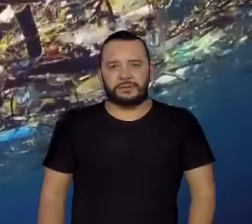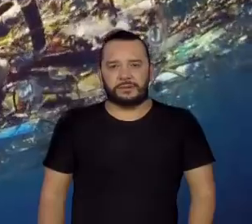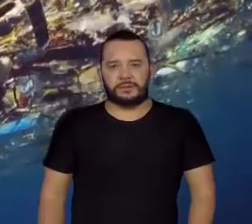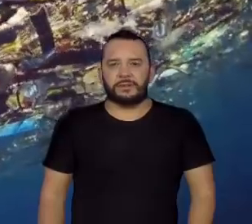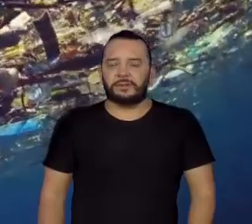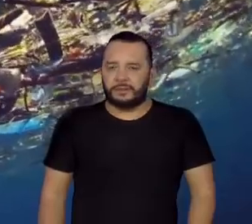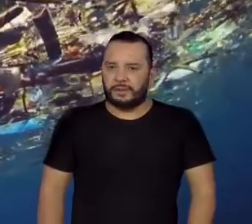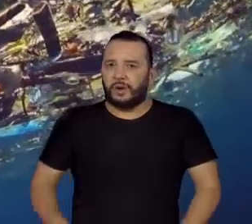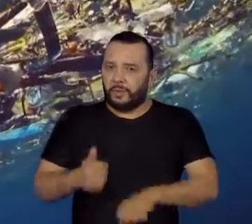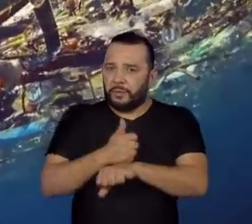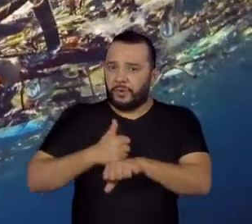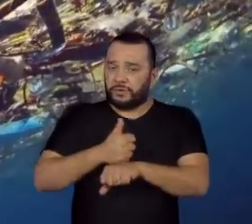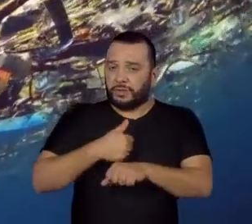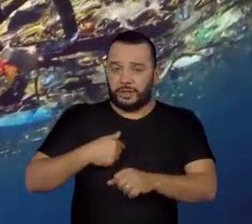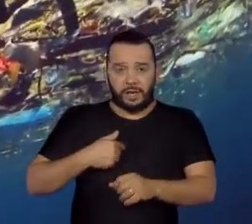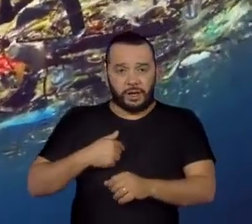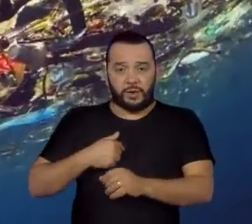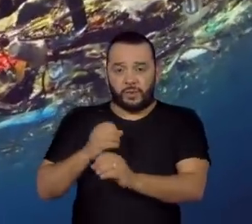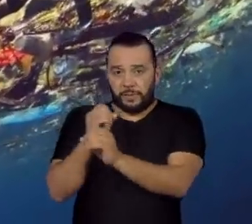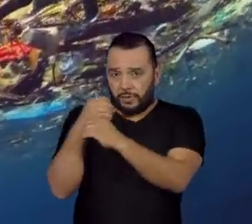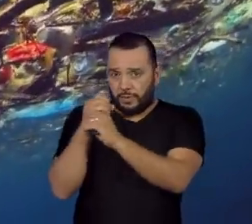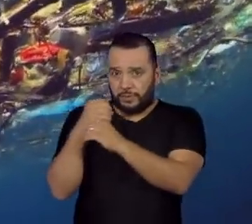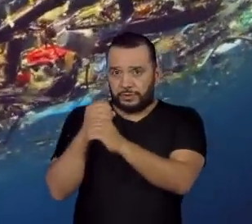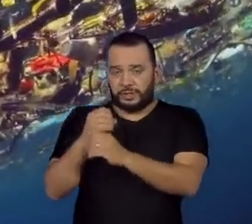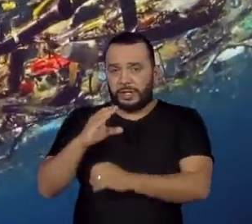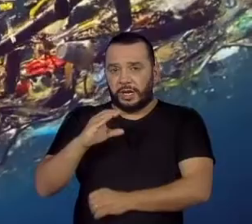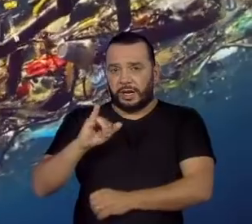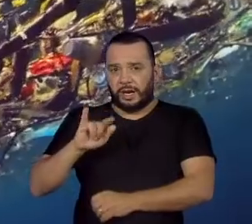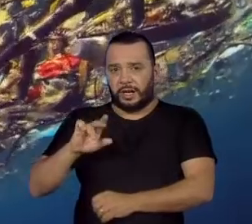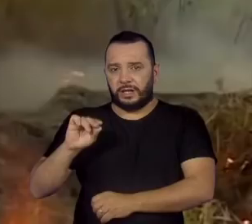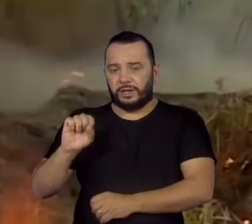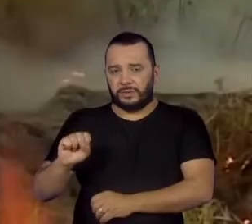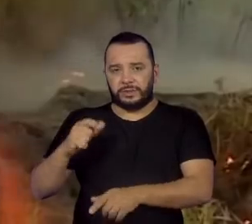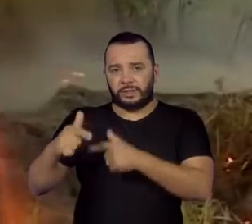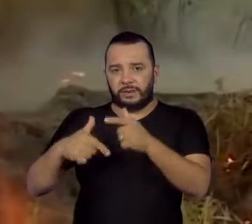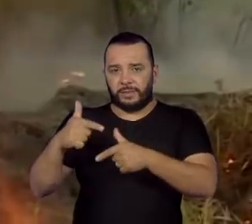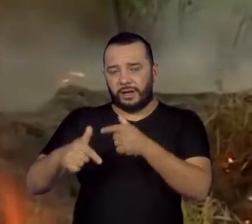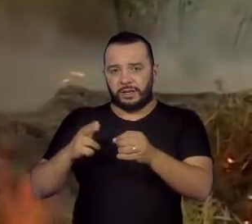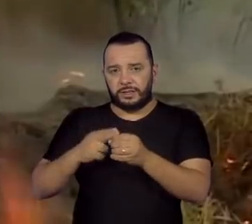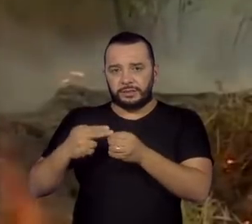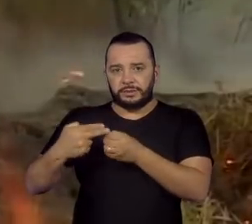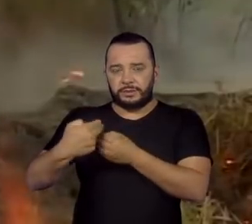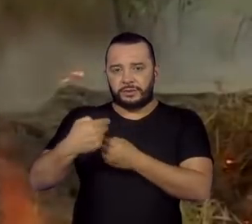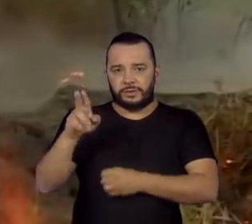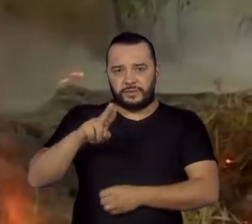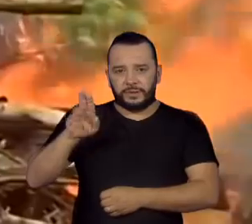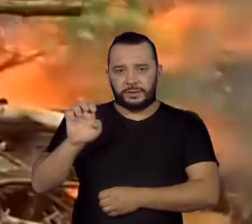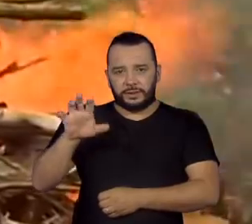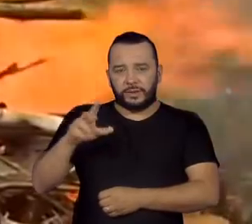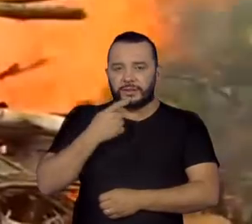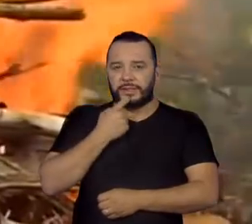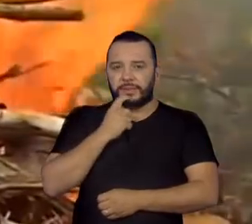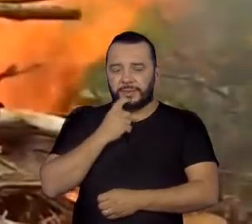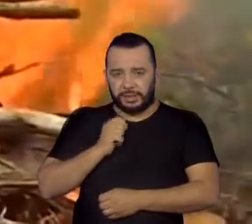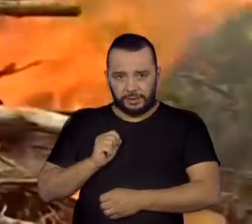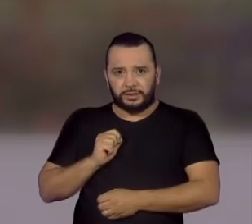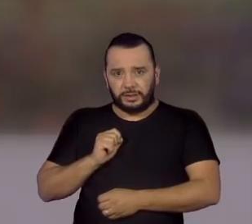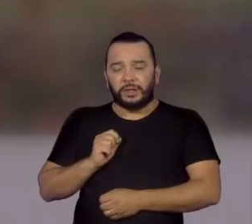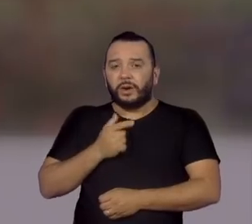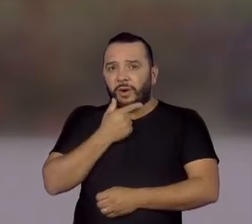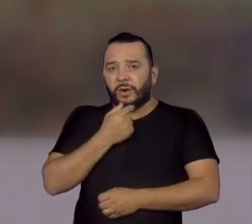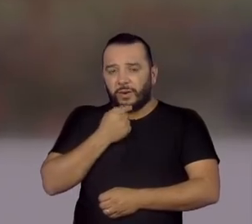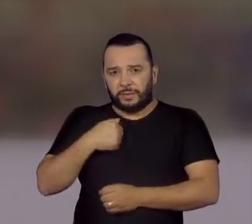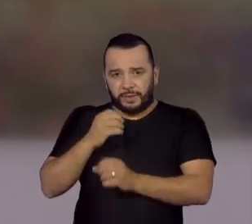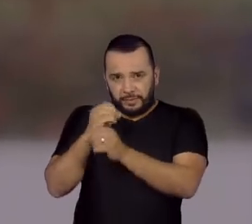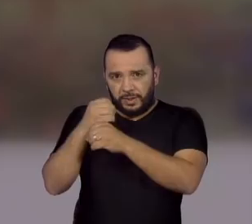O biólogo Carlos Joly, professor de Ecologia Vegetal da Unicamp, Universidade Estadual de Campinas, foi revisor